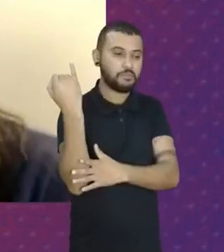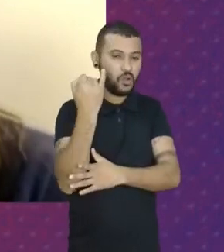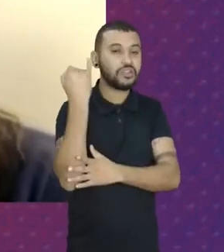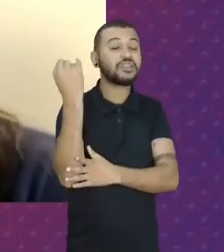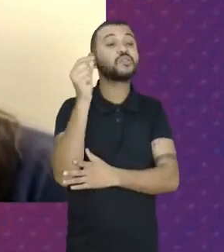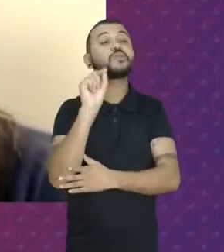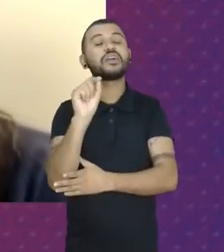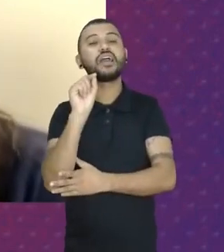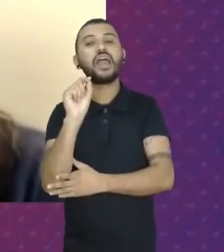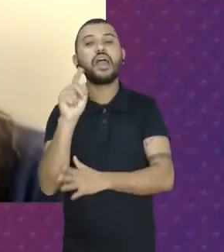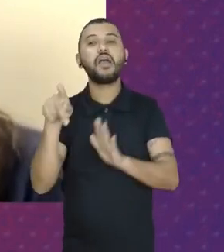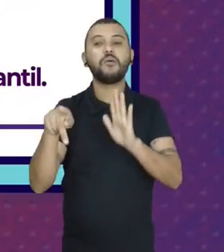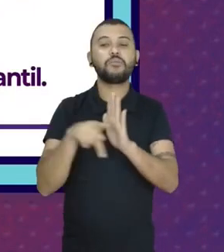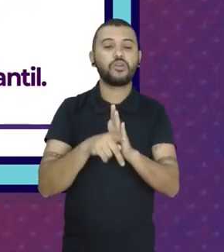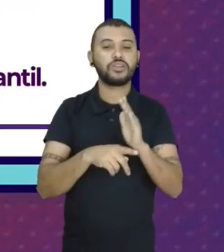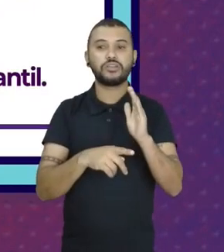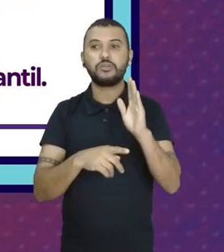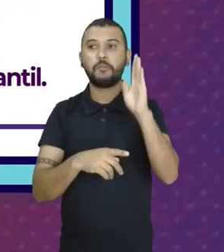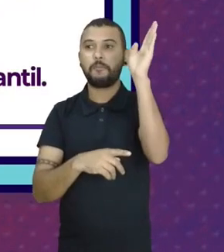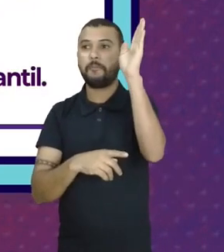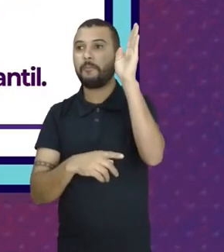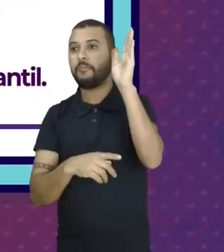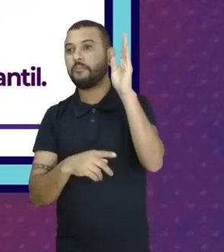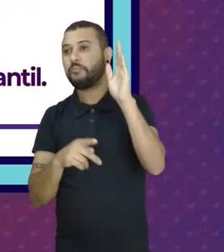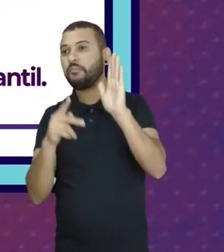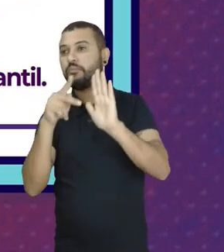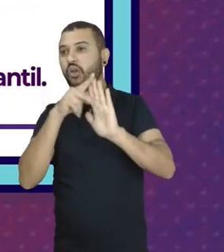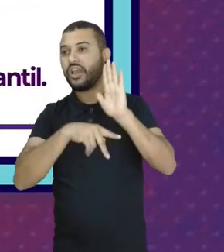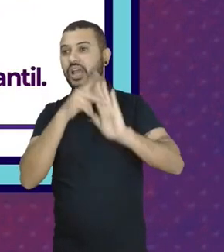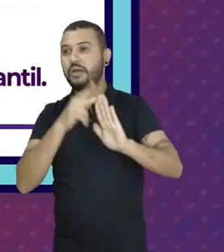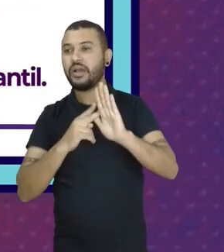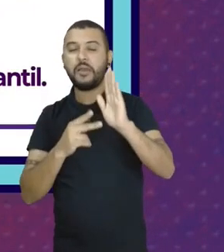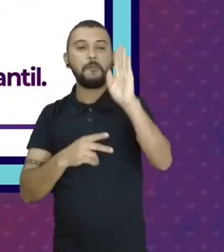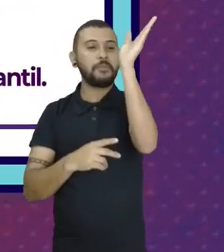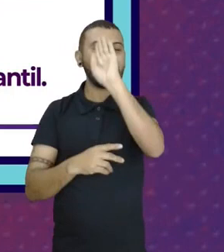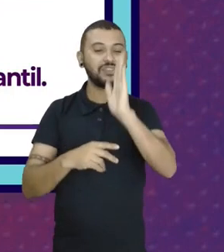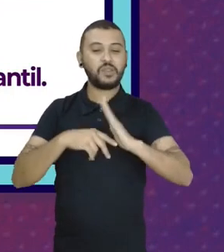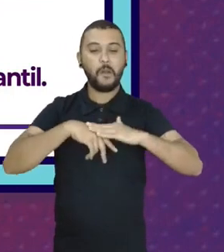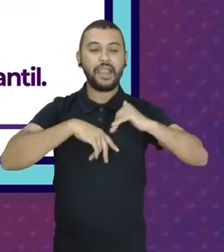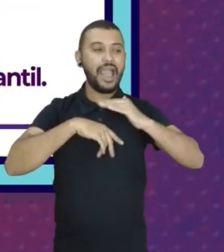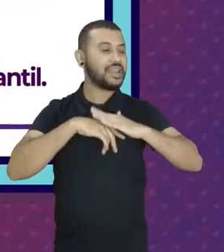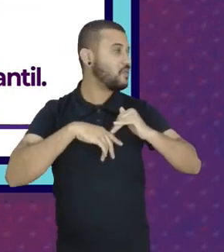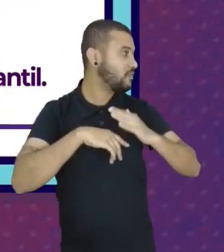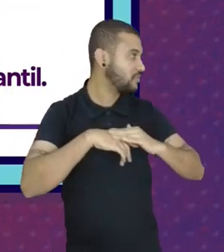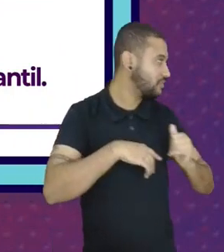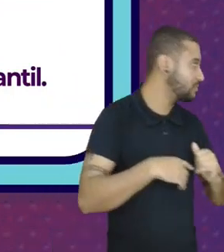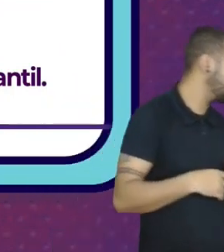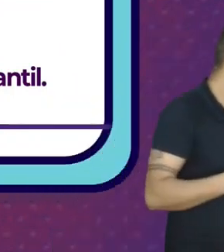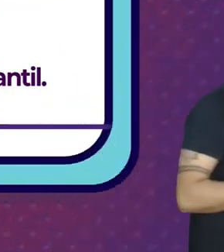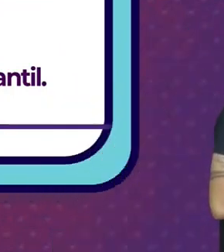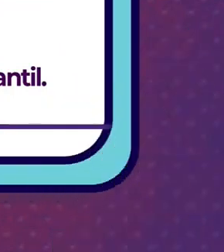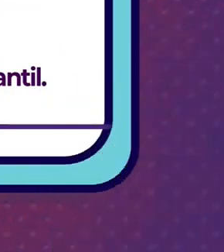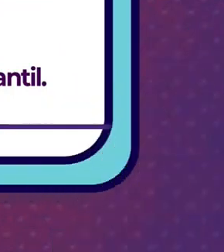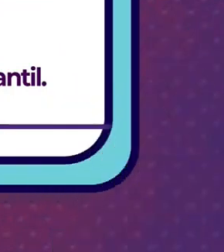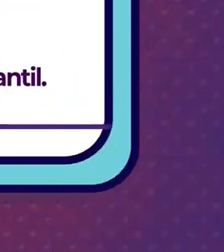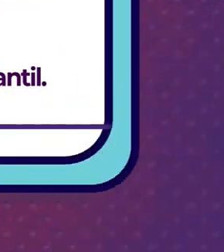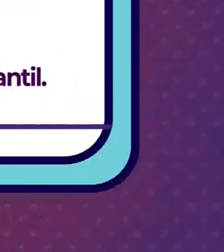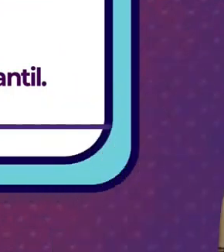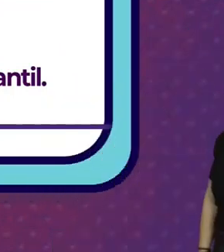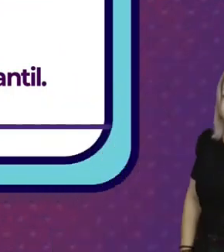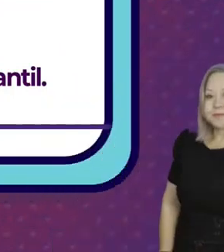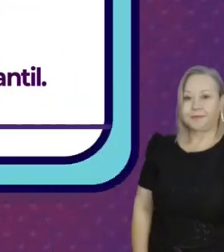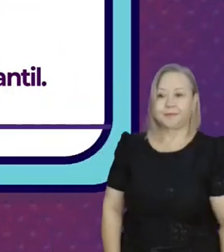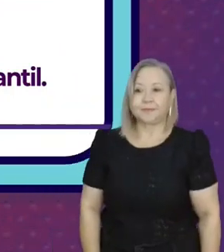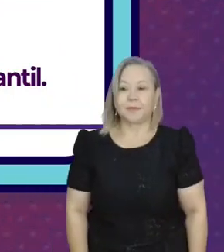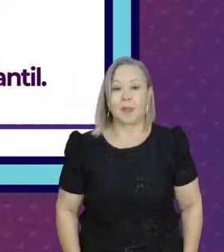também foi o Brasil Carinhoso, quando o governo federal colocou mais investimento para ampliação